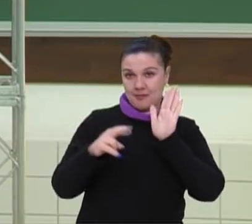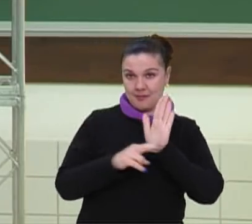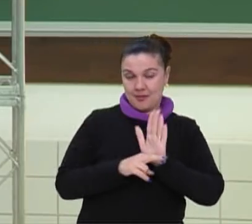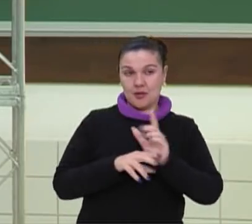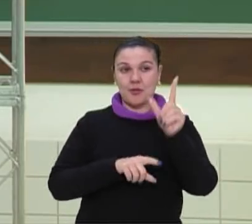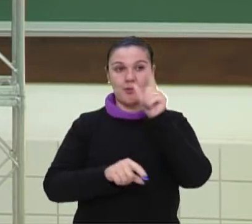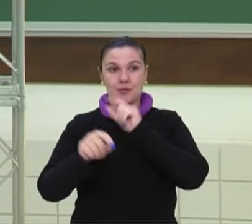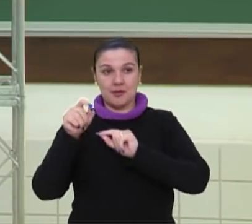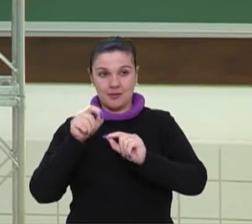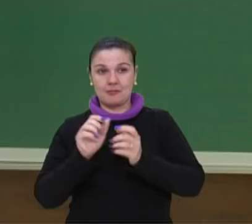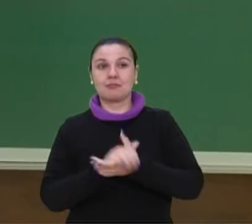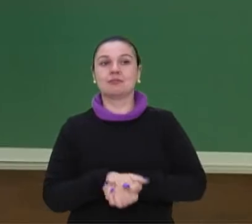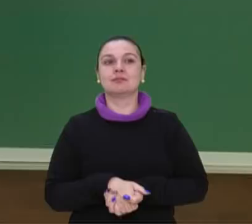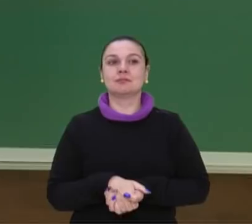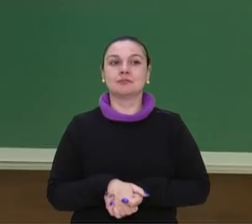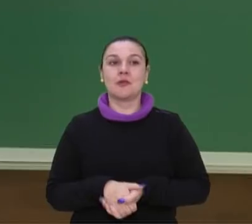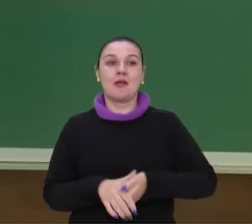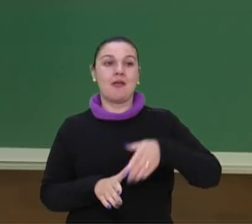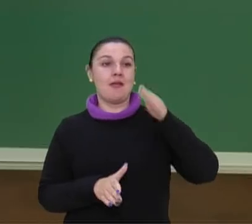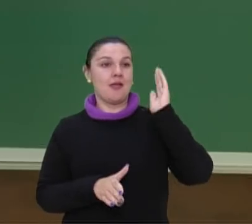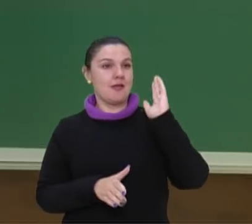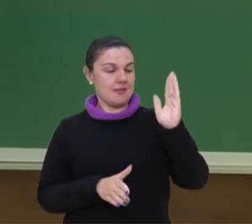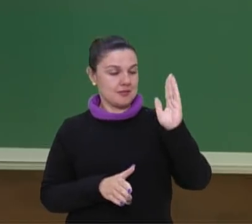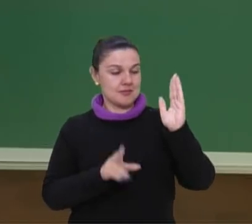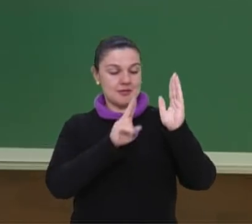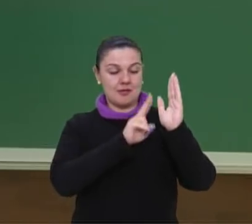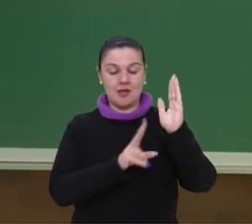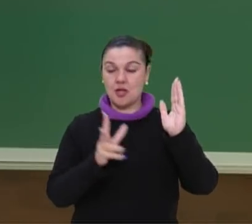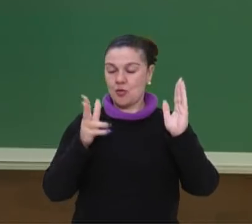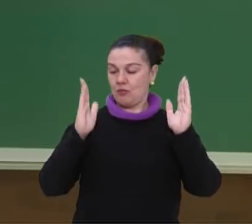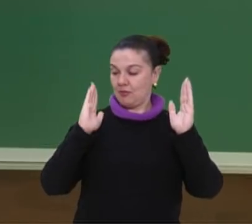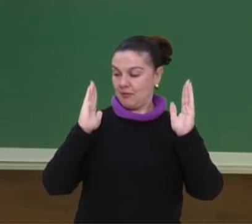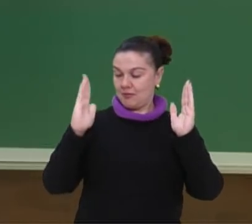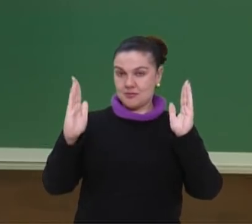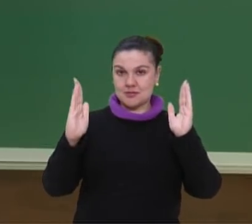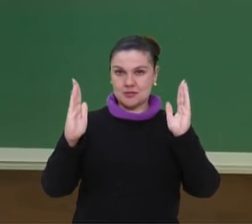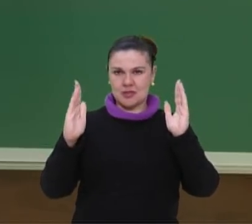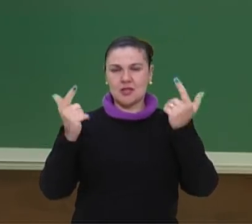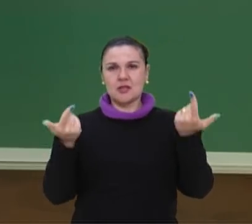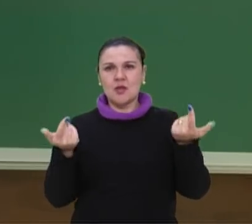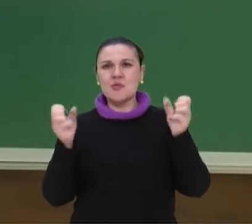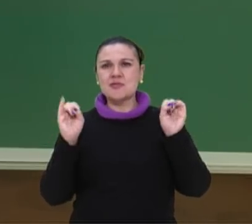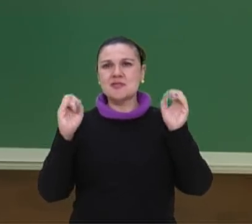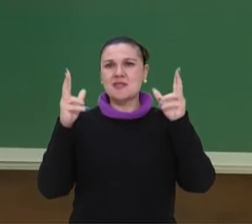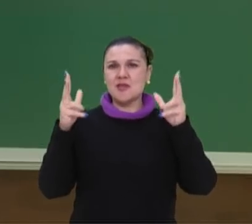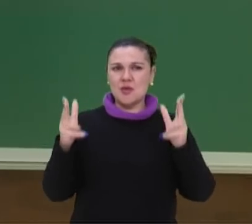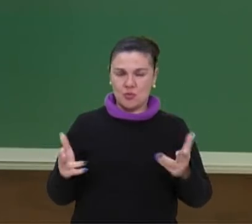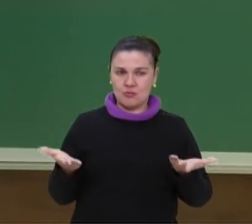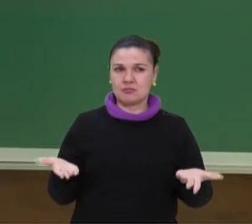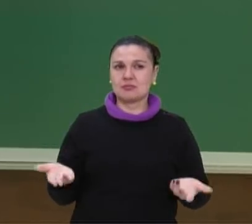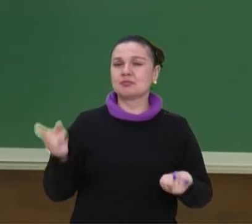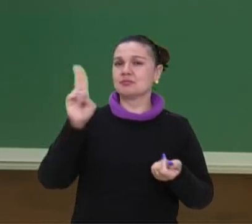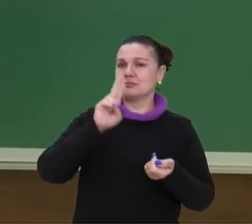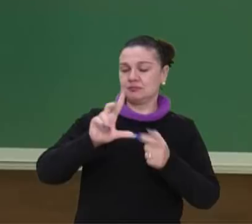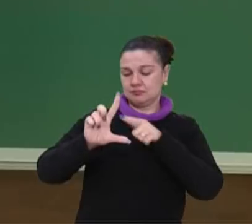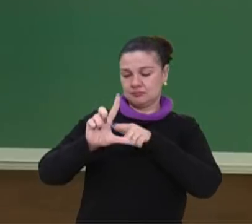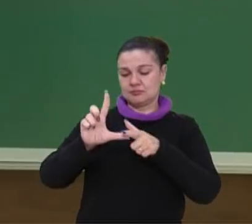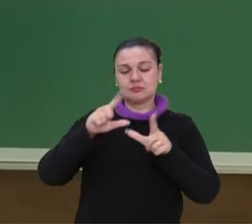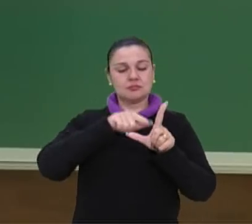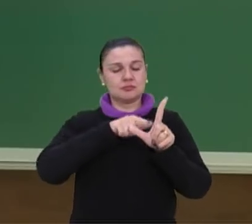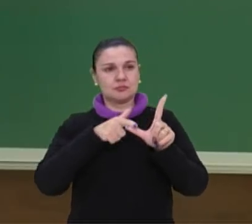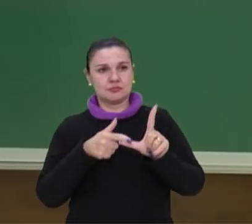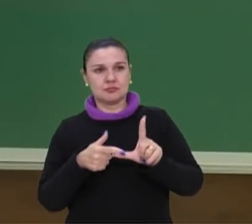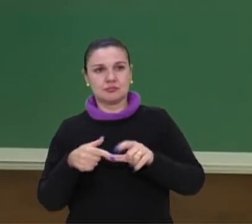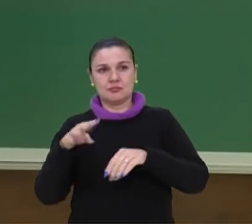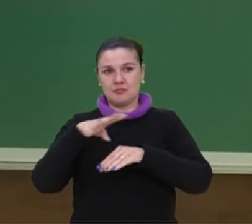que seria o quê? Os ângulos opostos são iguais. Então, se são iguais, a gente pode colocar na linguagem